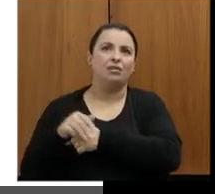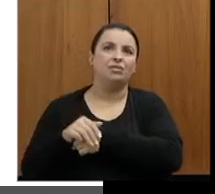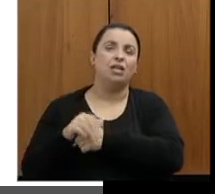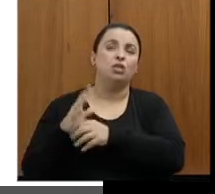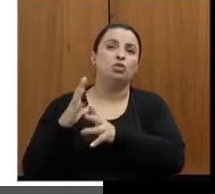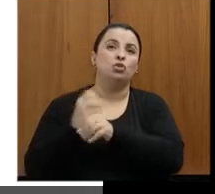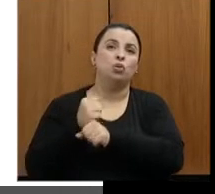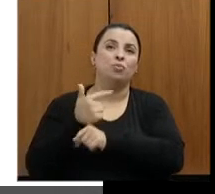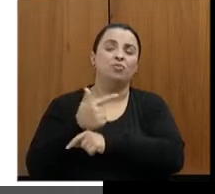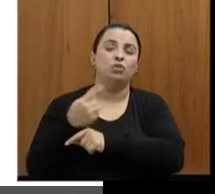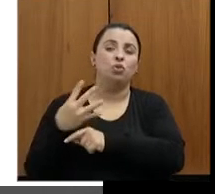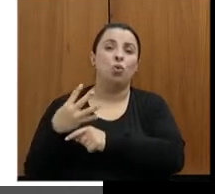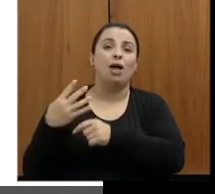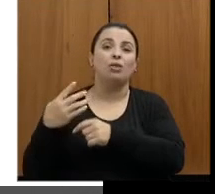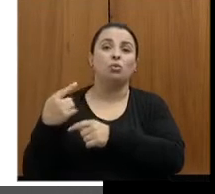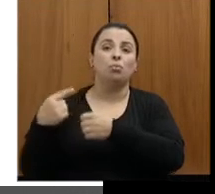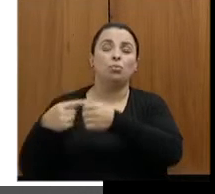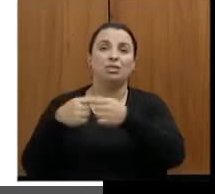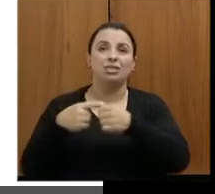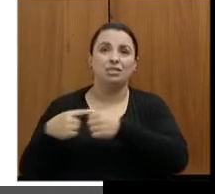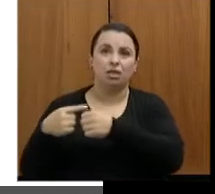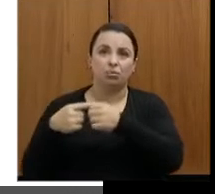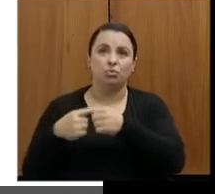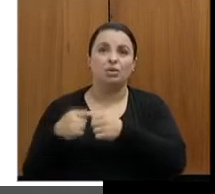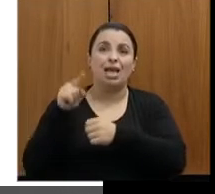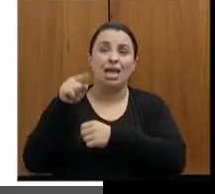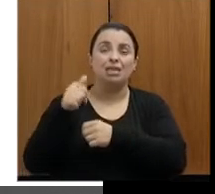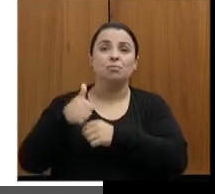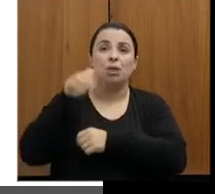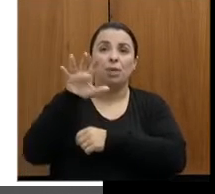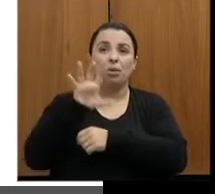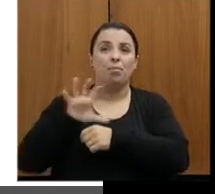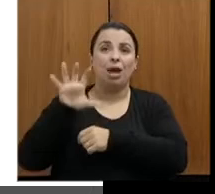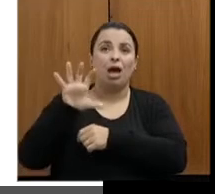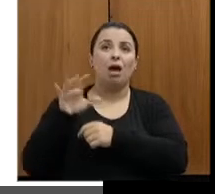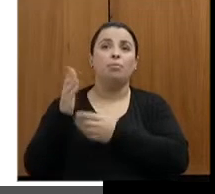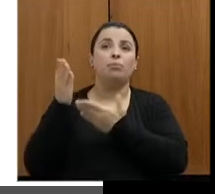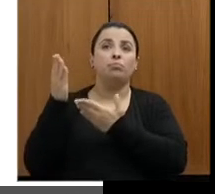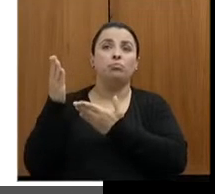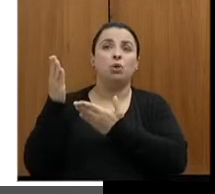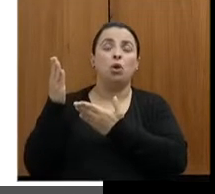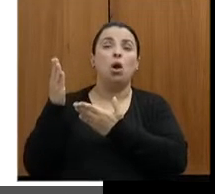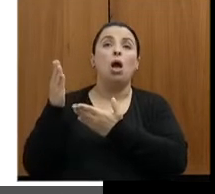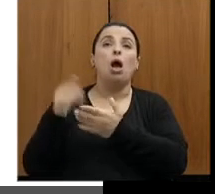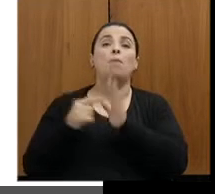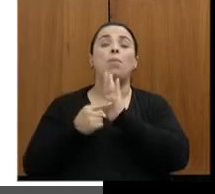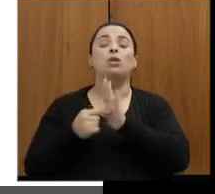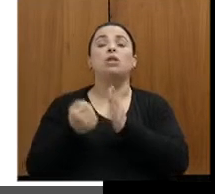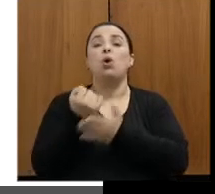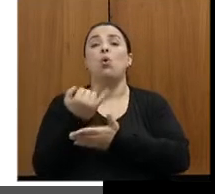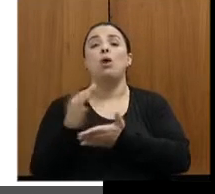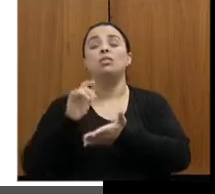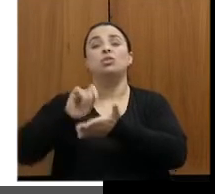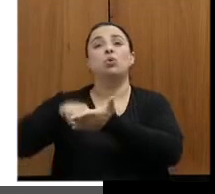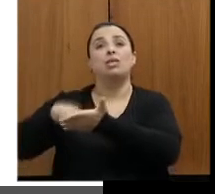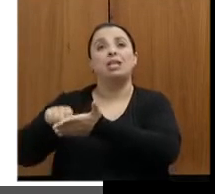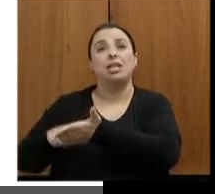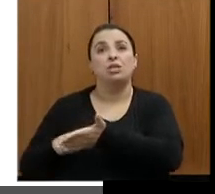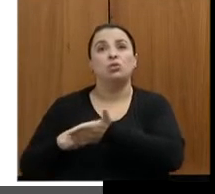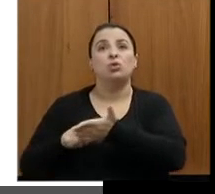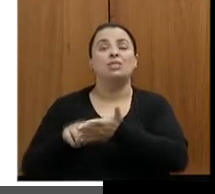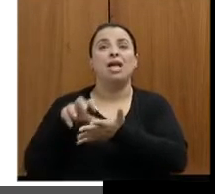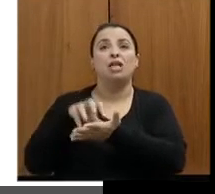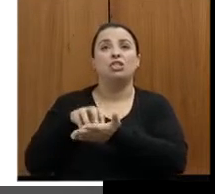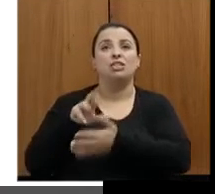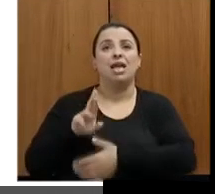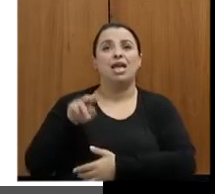abrangência da agência. Então, esse primeiro mapa, ele vai mostrar todas as contratações que nossa agência, a RMVA, ela fez